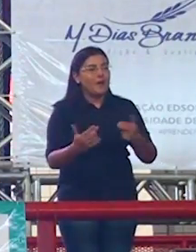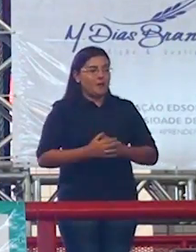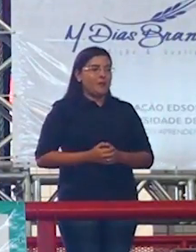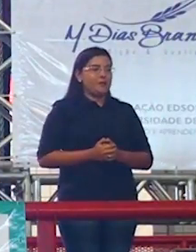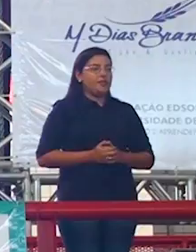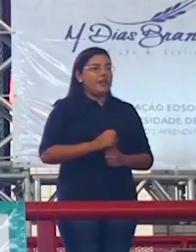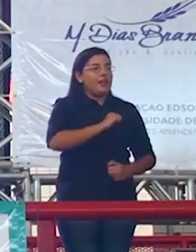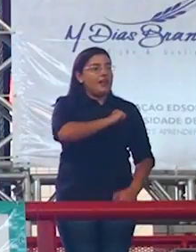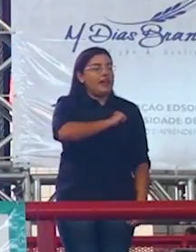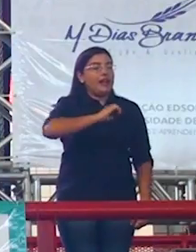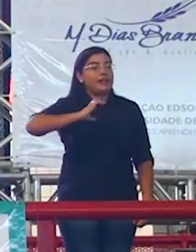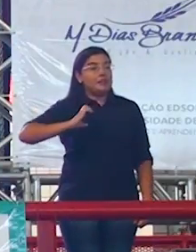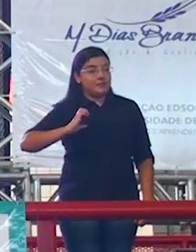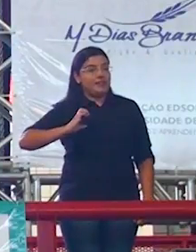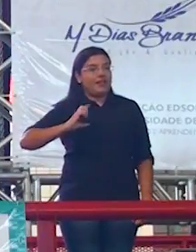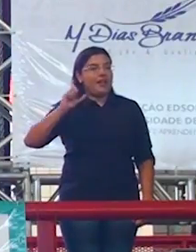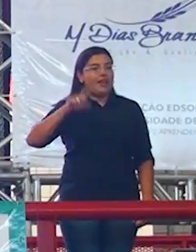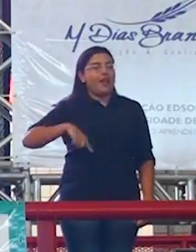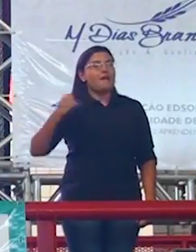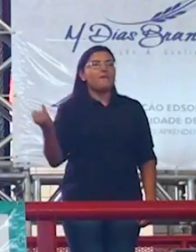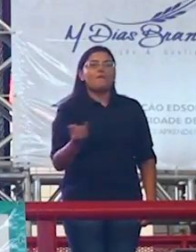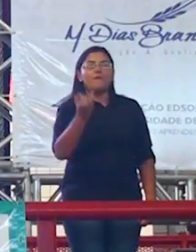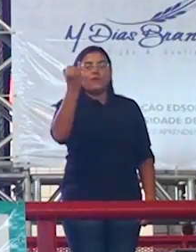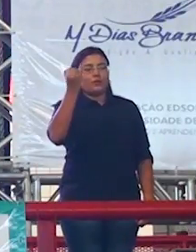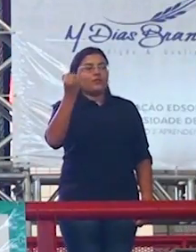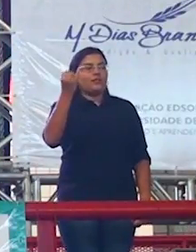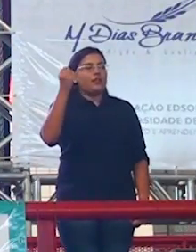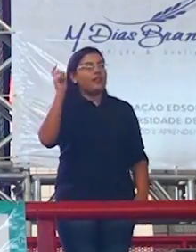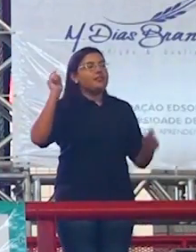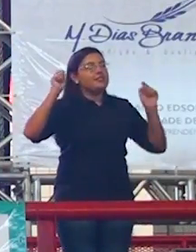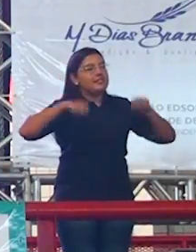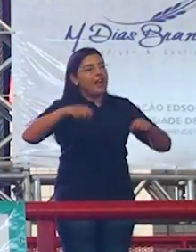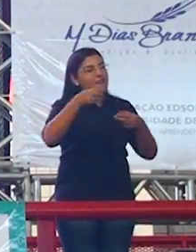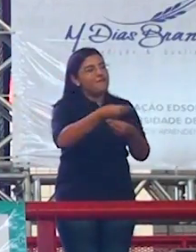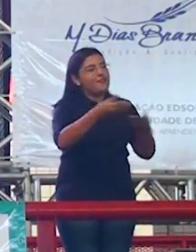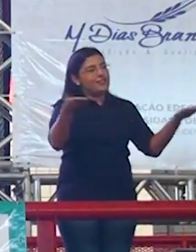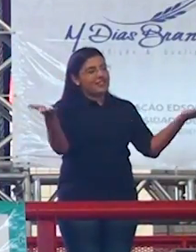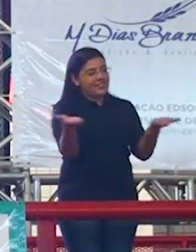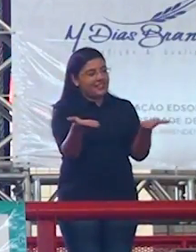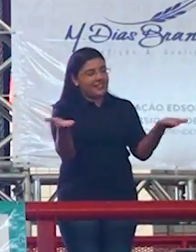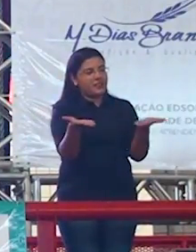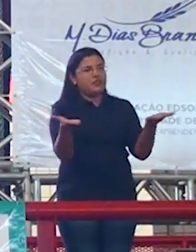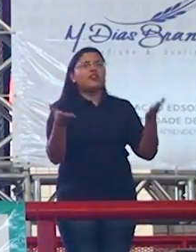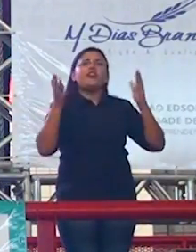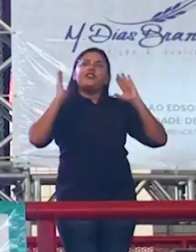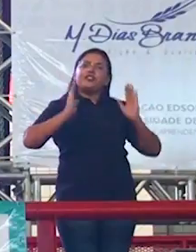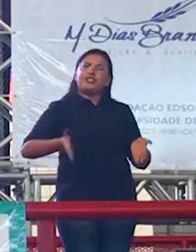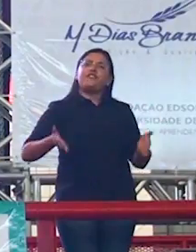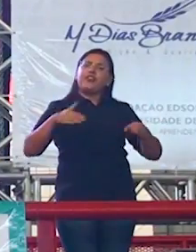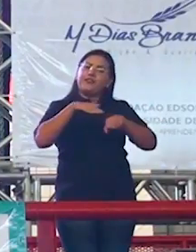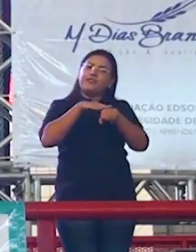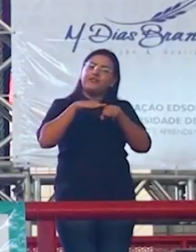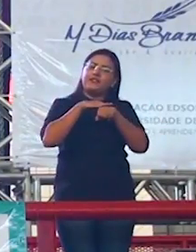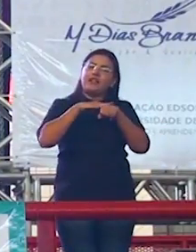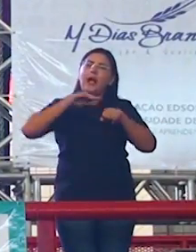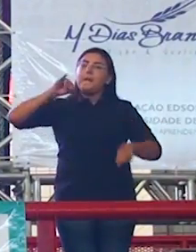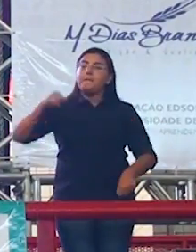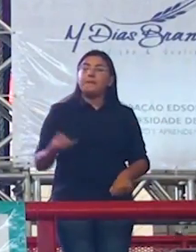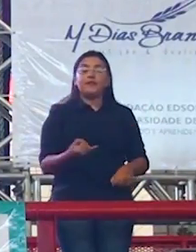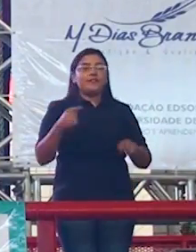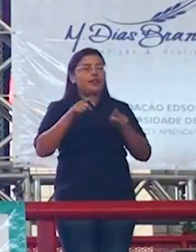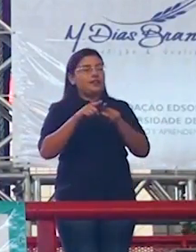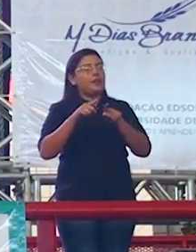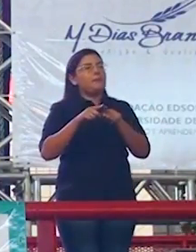Academia Enem é uma grande oportunidade que está sendo dada a vocês. Hoje nós vamos falar muito sobre isso. Aproveitar